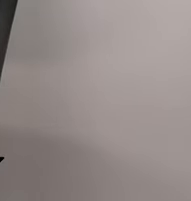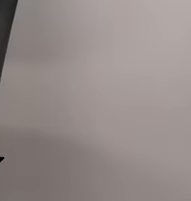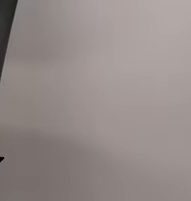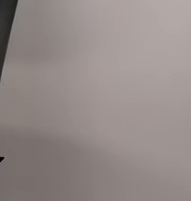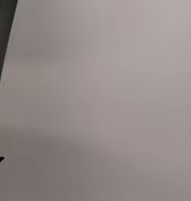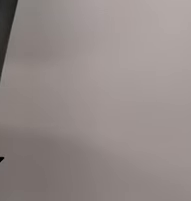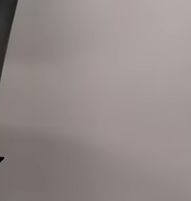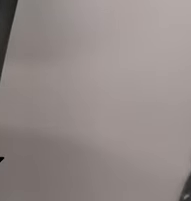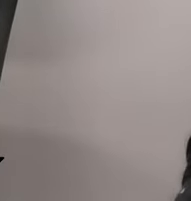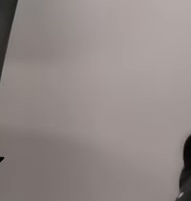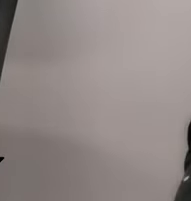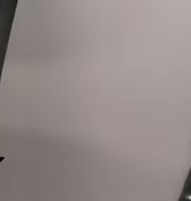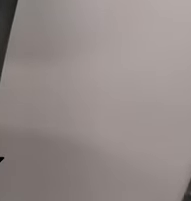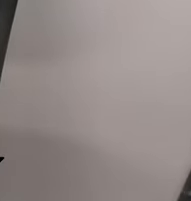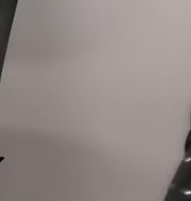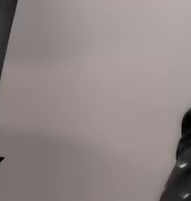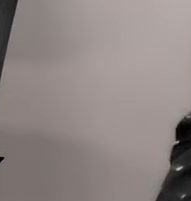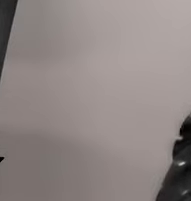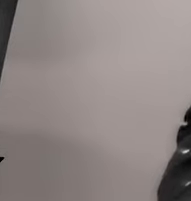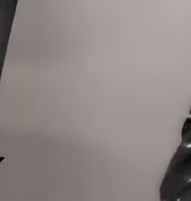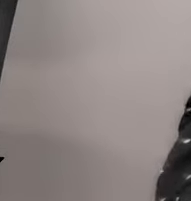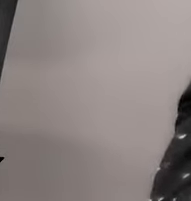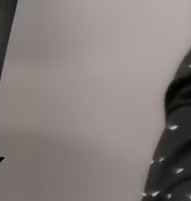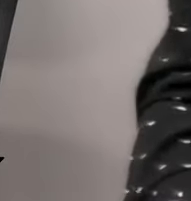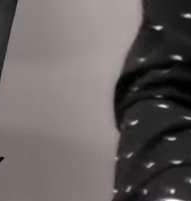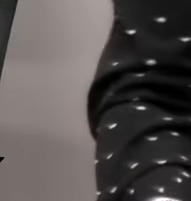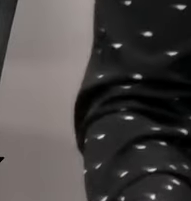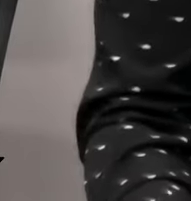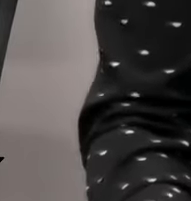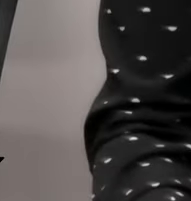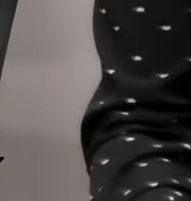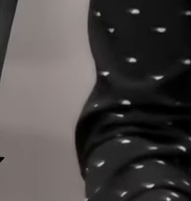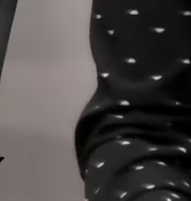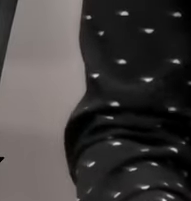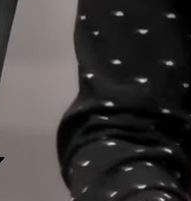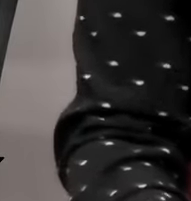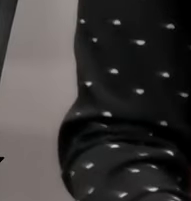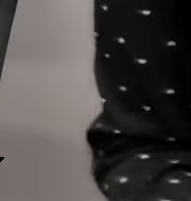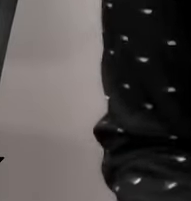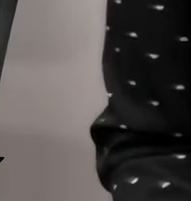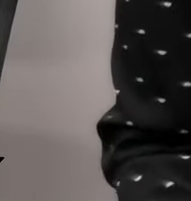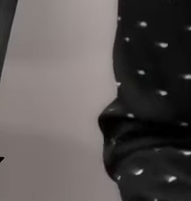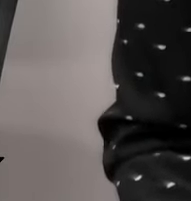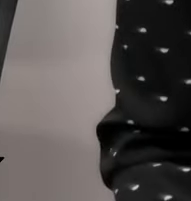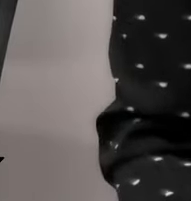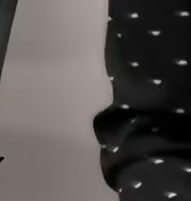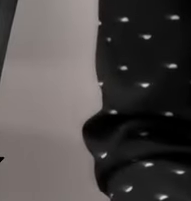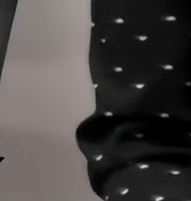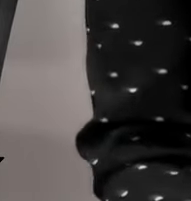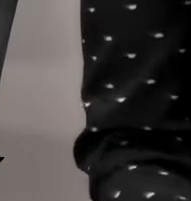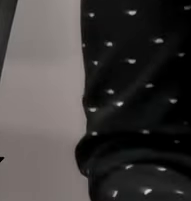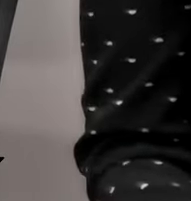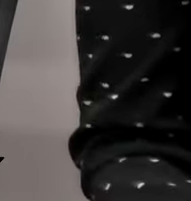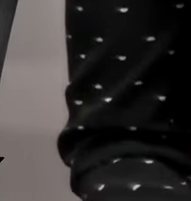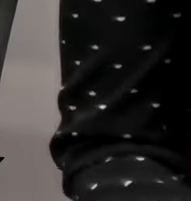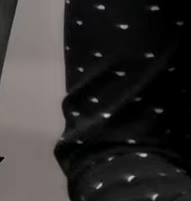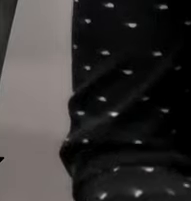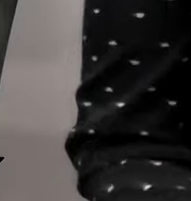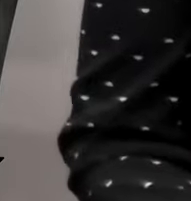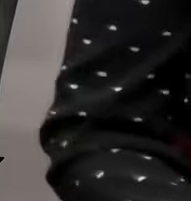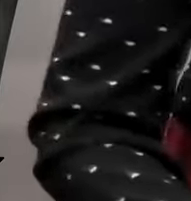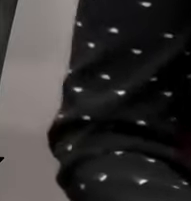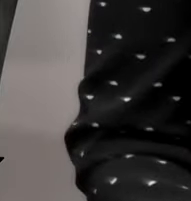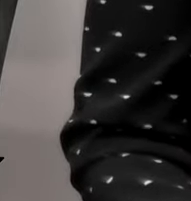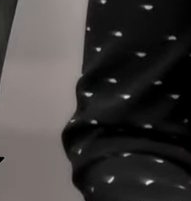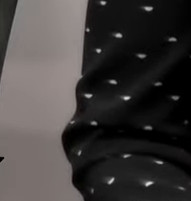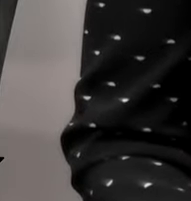identificando onde tem, onde deixa de ter esse tipo de uso, né? E, segundo, mexe com a questão também do